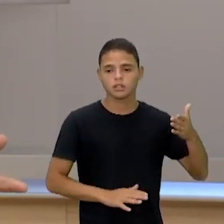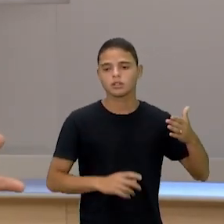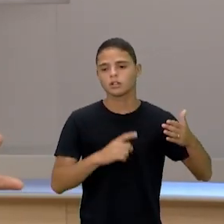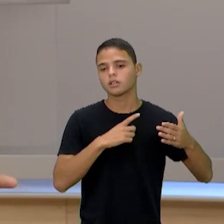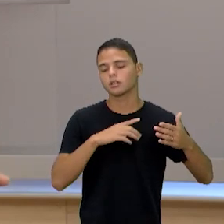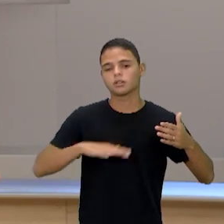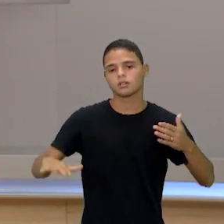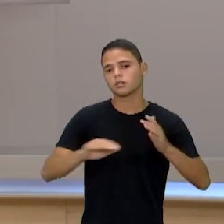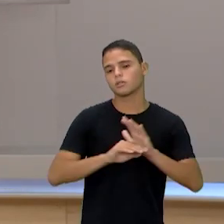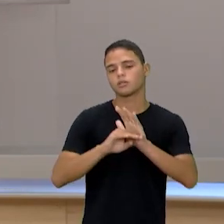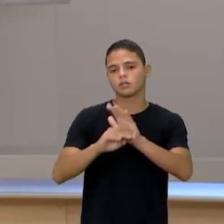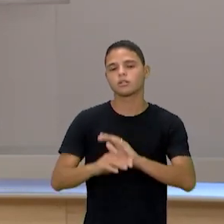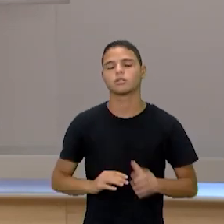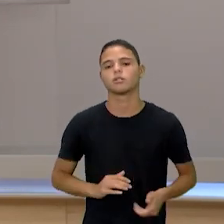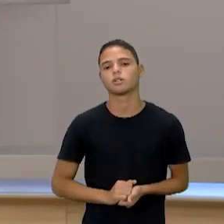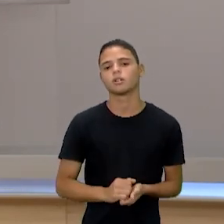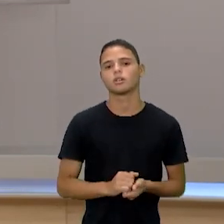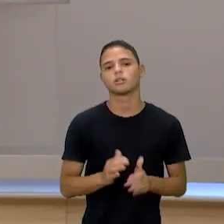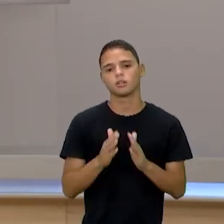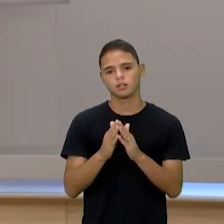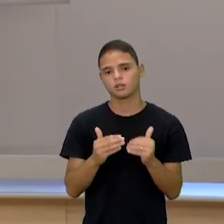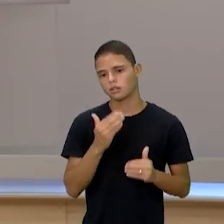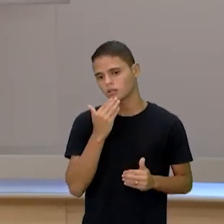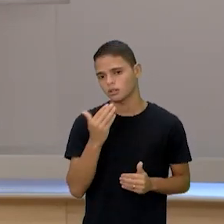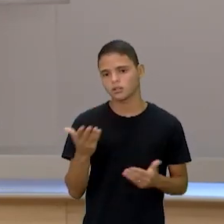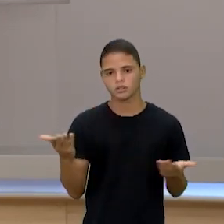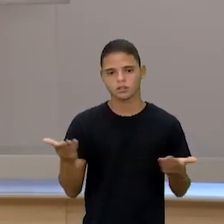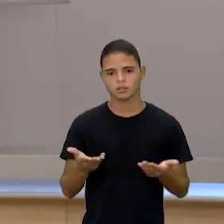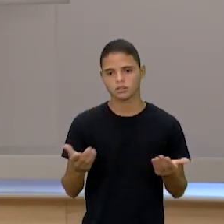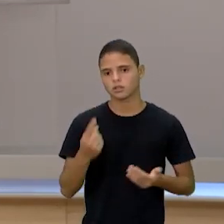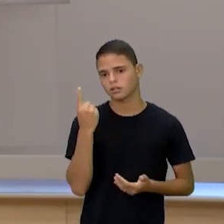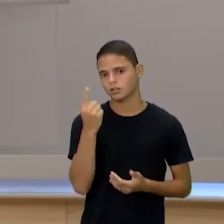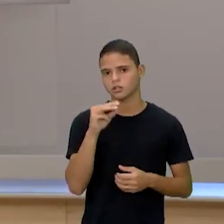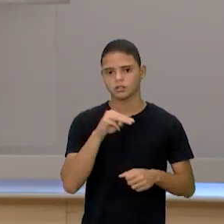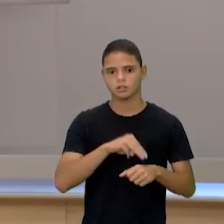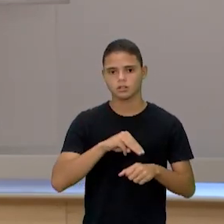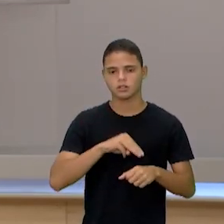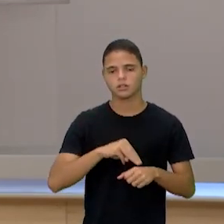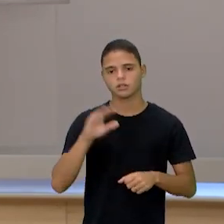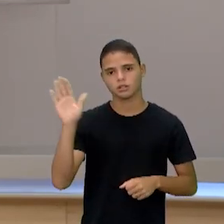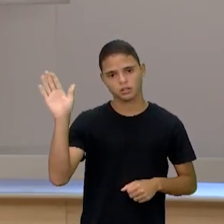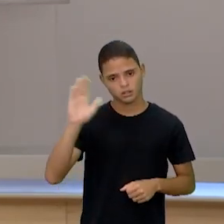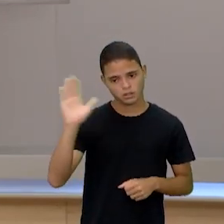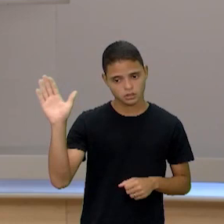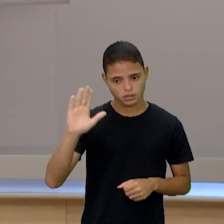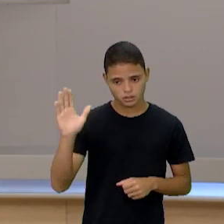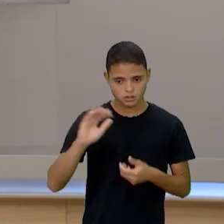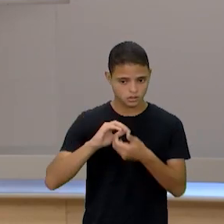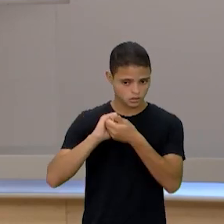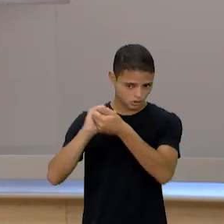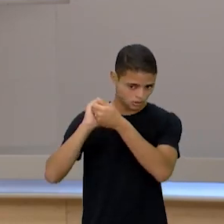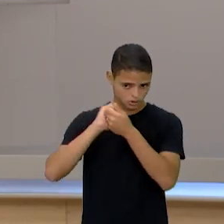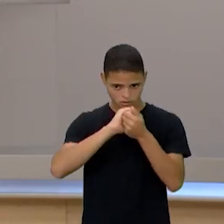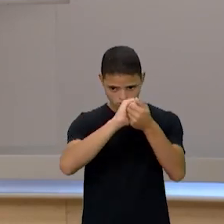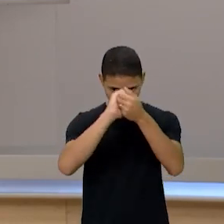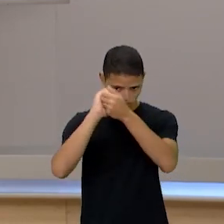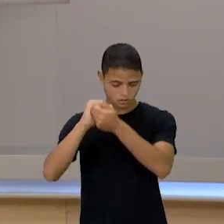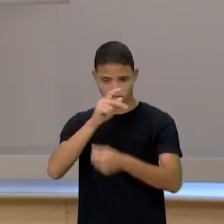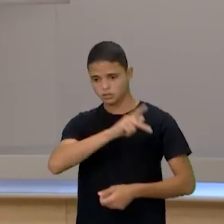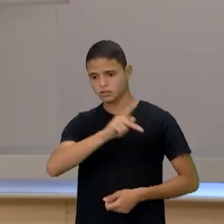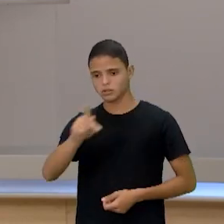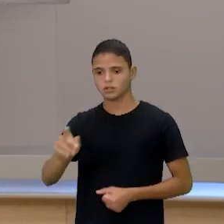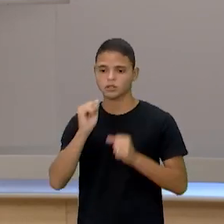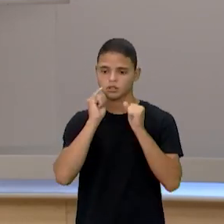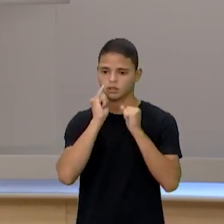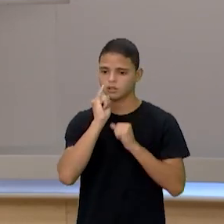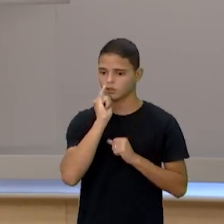contemplando a todos. Então, eu peço para agora o Robson, um minutinho para se despedir dos professores e deixar o seu recado final para